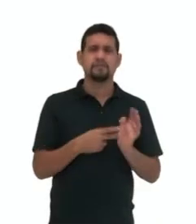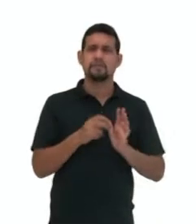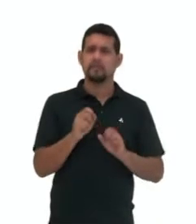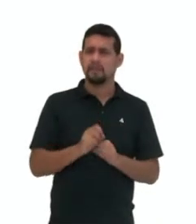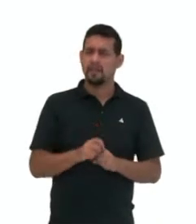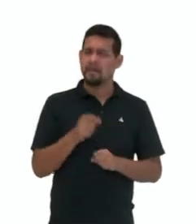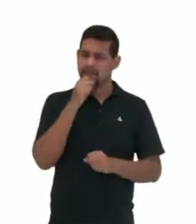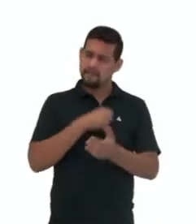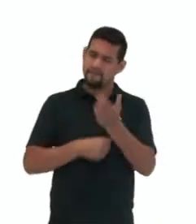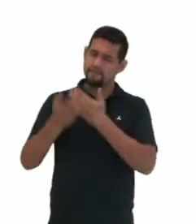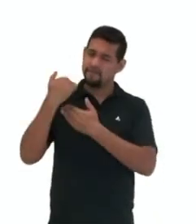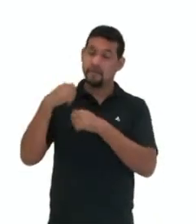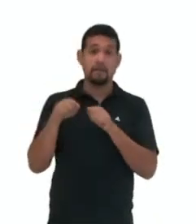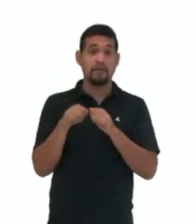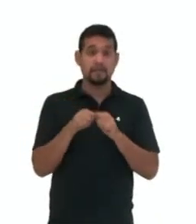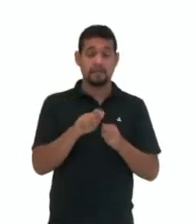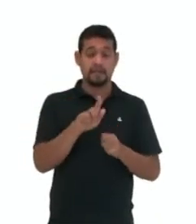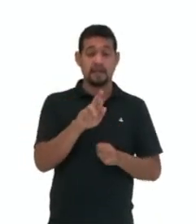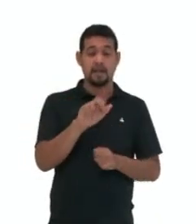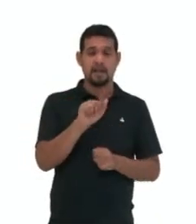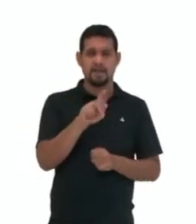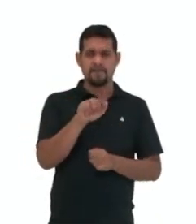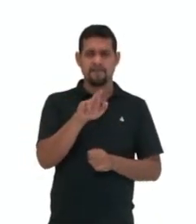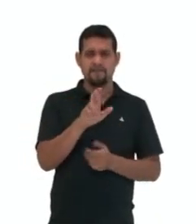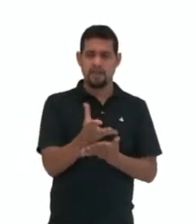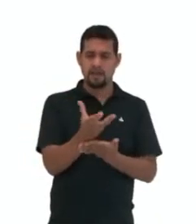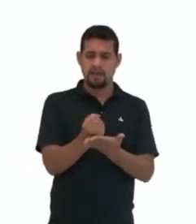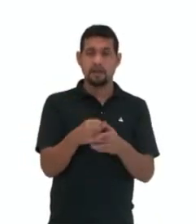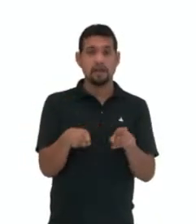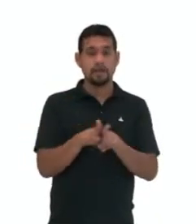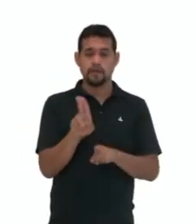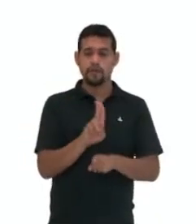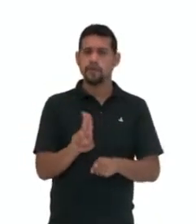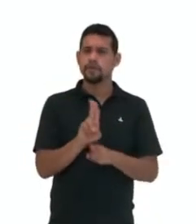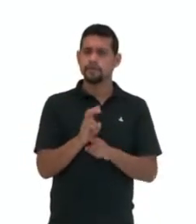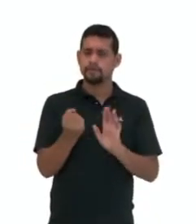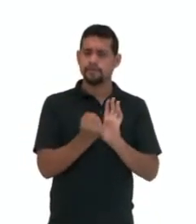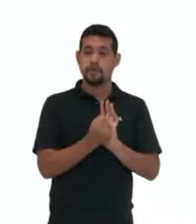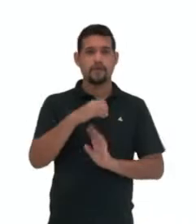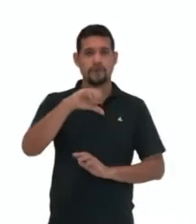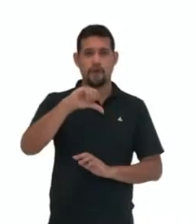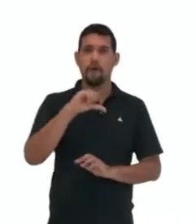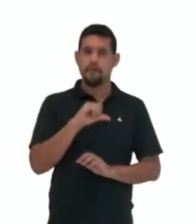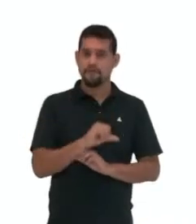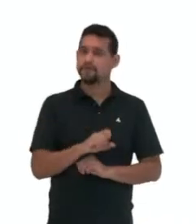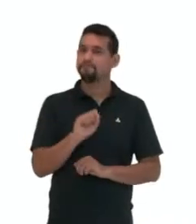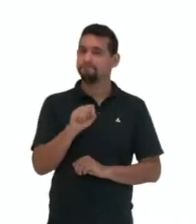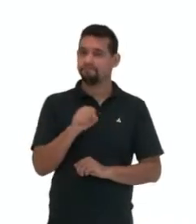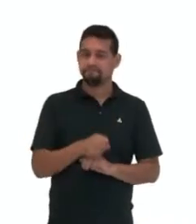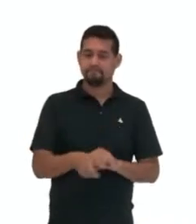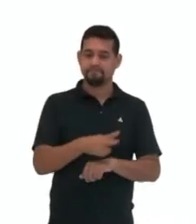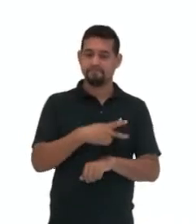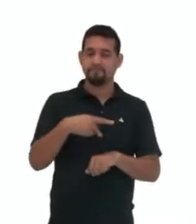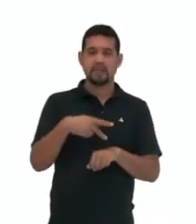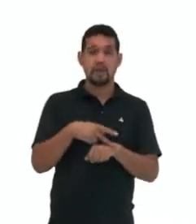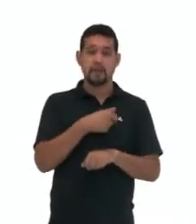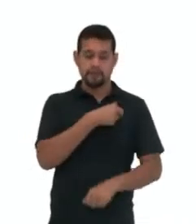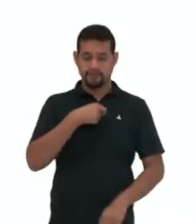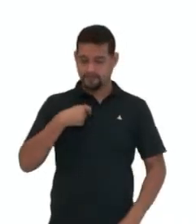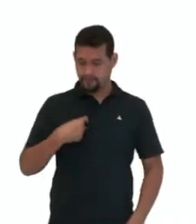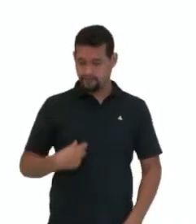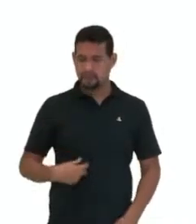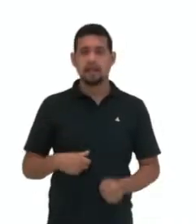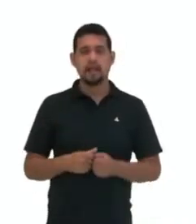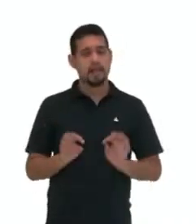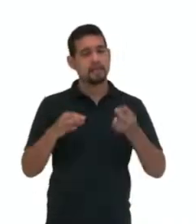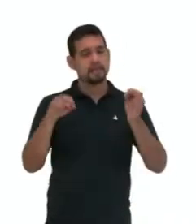mais antigas do ato de gravar, havendo registro de seu uso já no século IX, na China. Essa técnica está ligada à